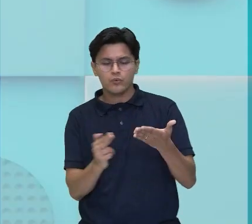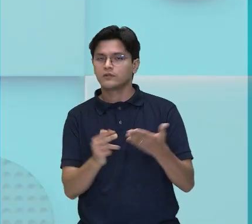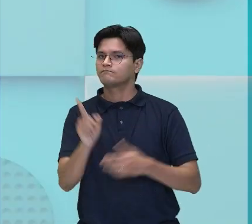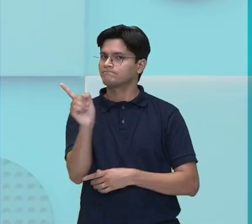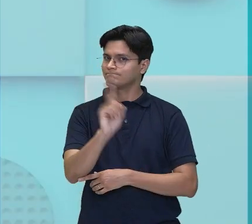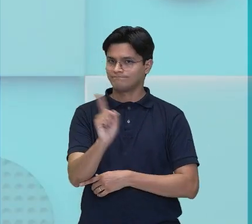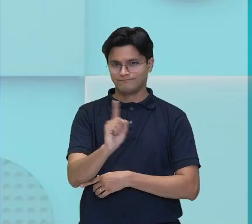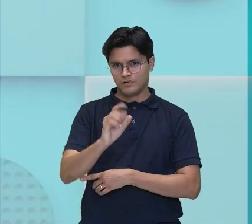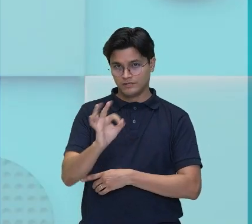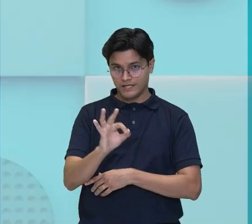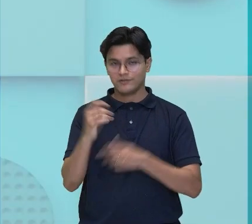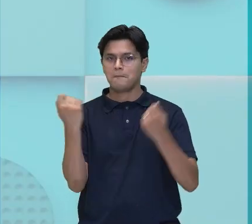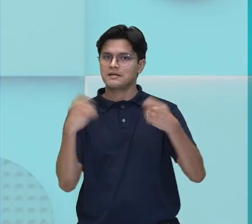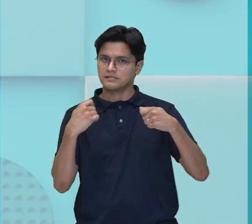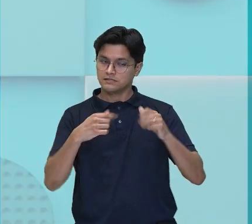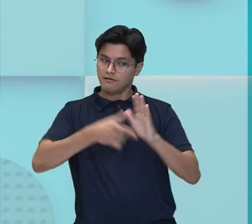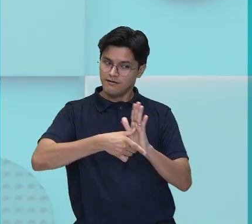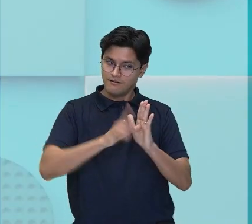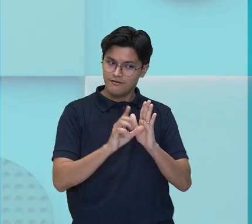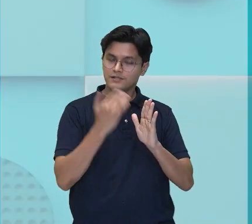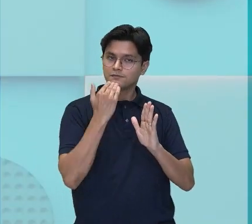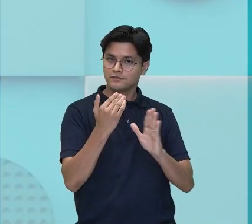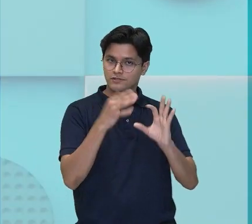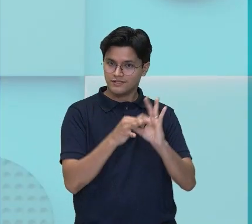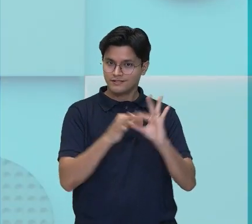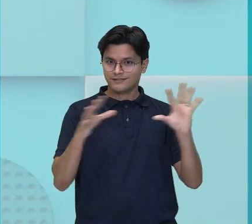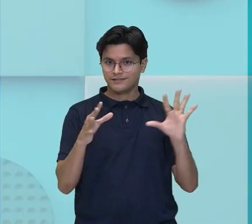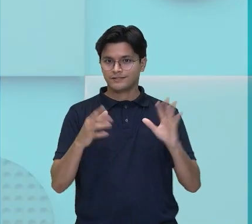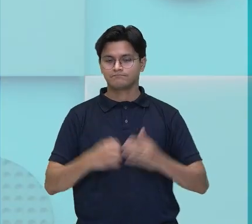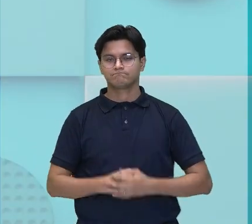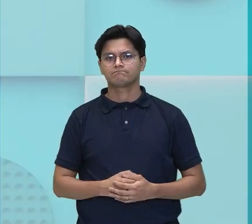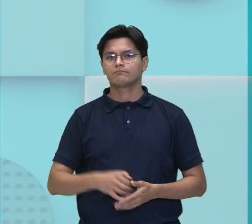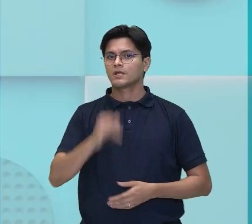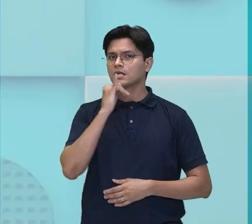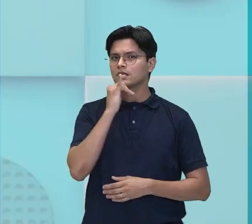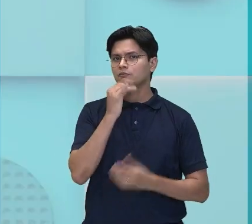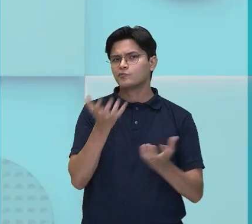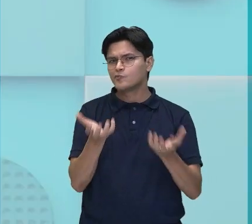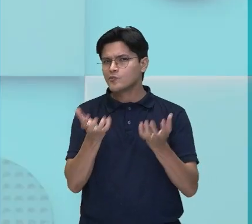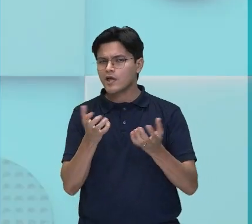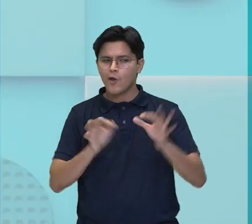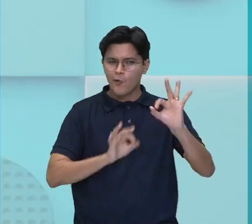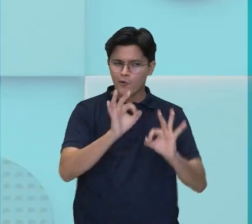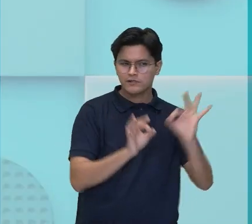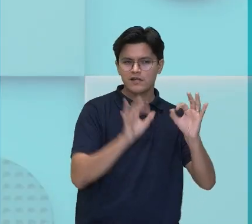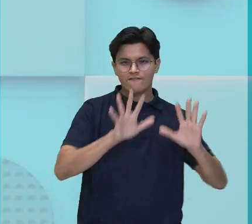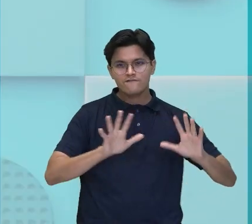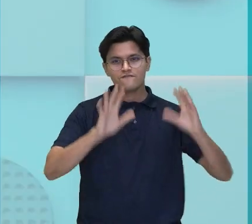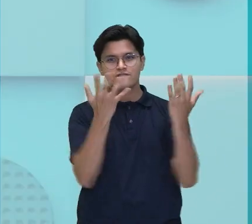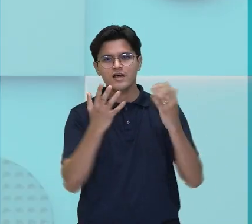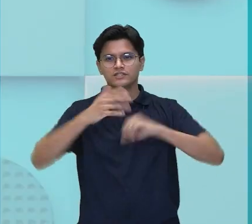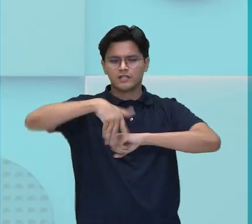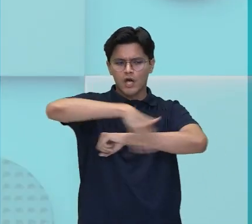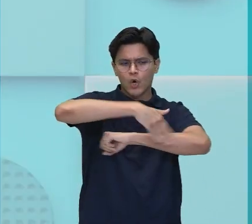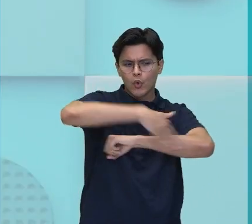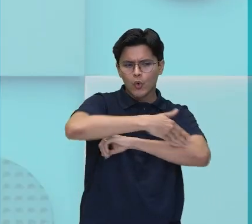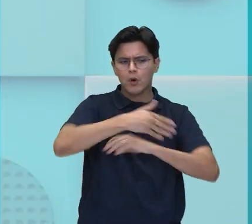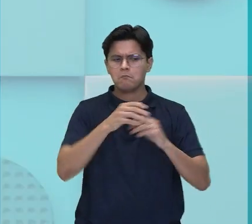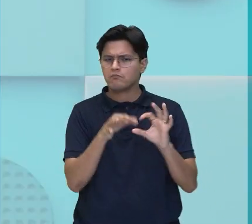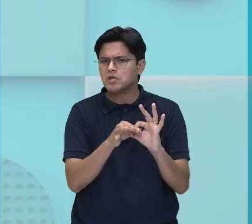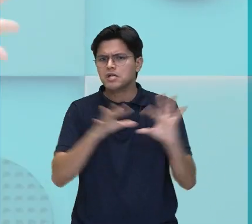certo? O correto que é fazer? Ir lá na prefeitura, pedir autorização, nós vamos fazer uma festa do período tal, horário